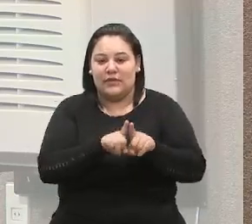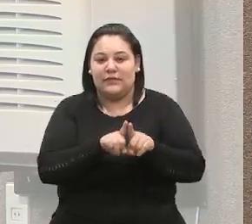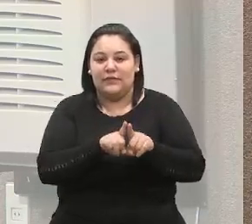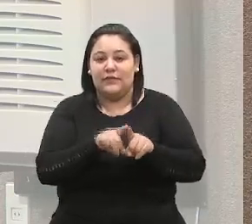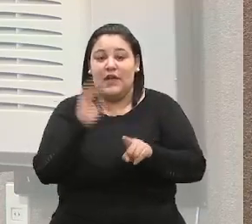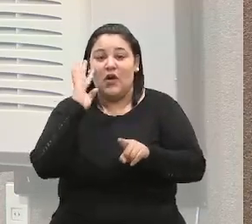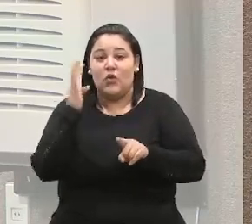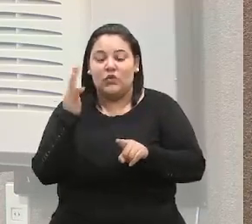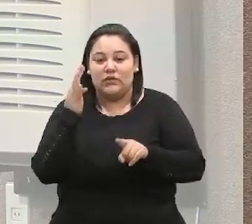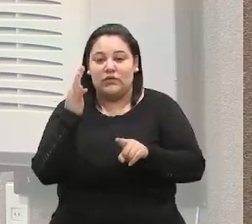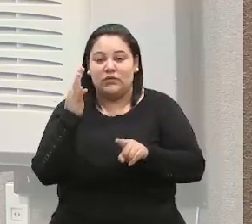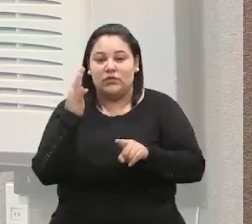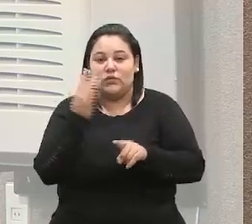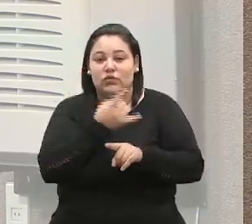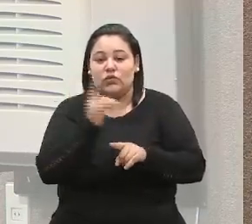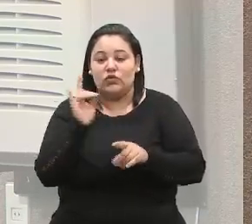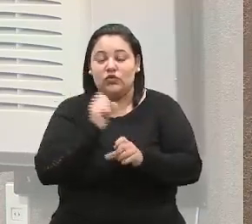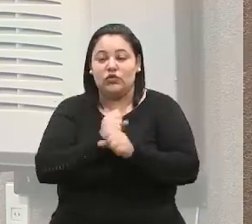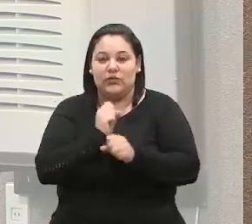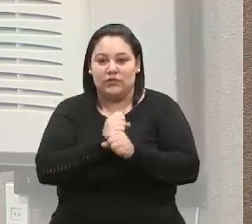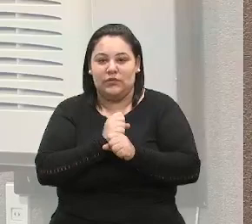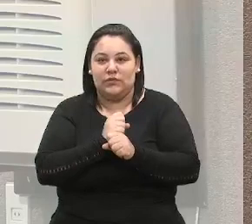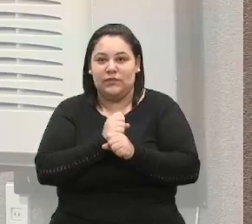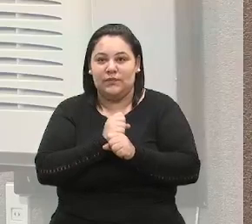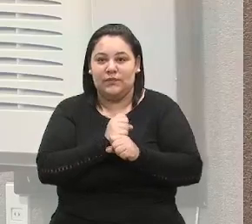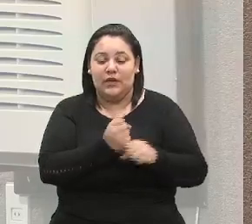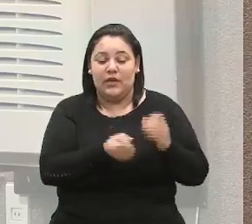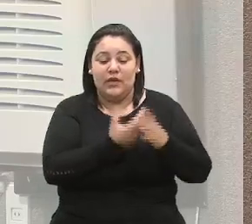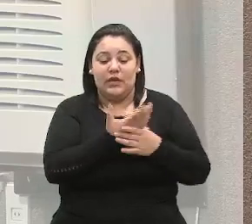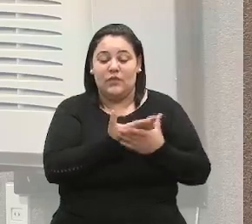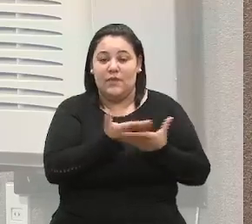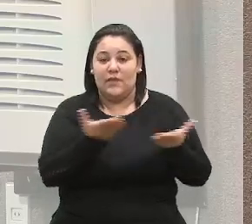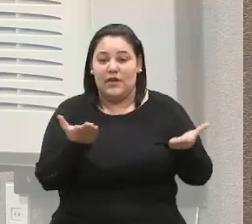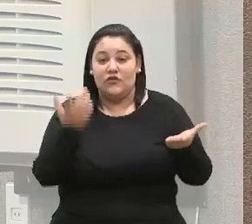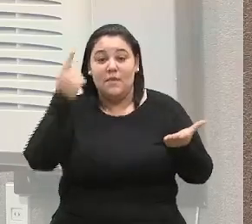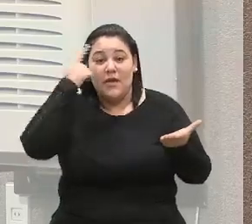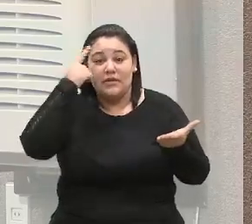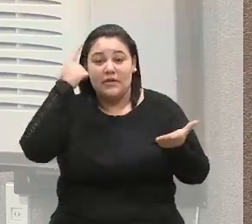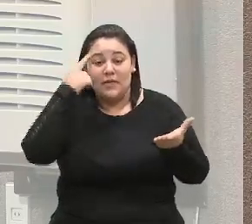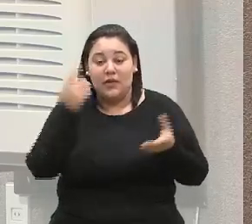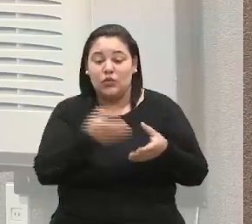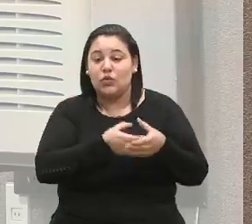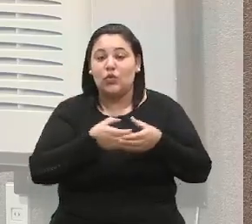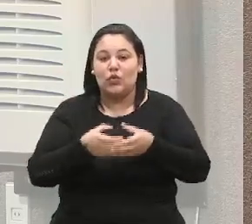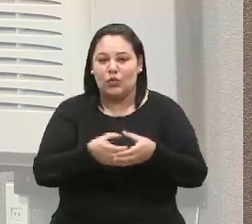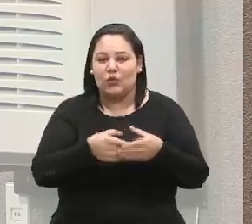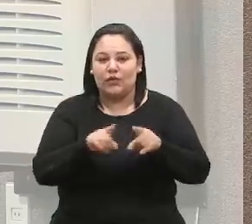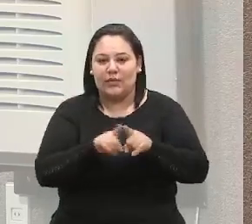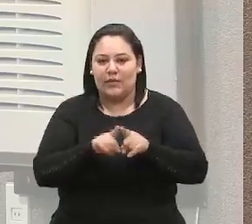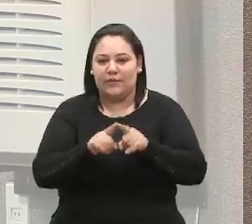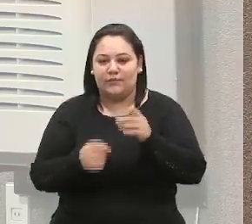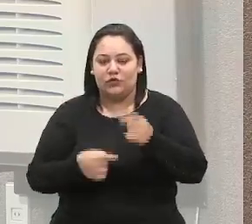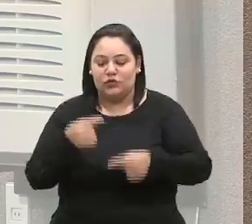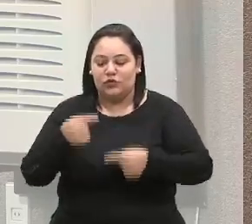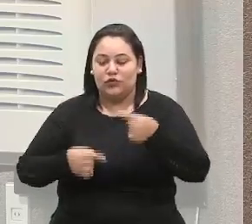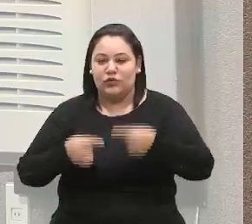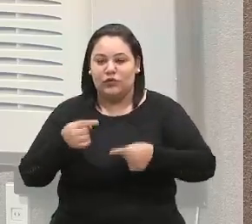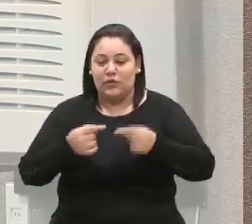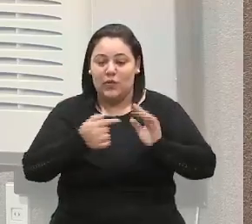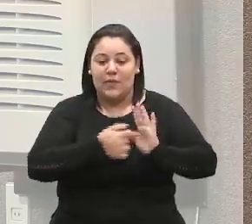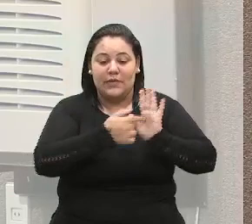nos últimos anos, criando um ambiente de reflexão coletiva, de discussão e apresentação